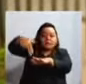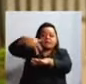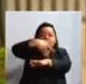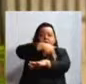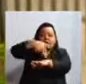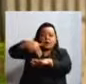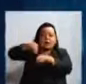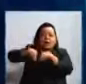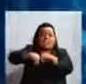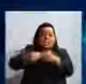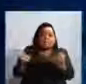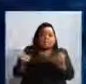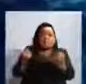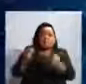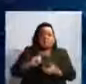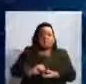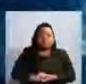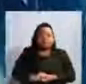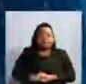toda quebrada.